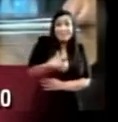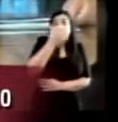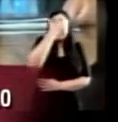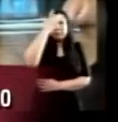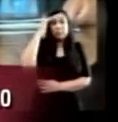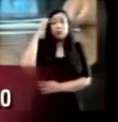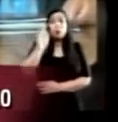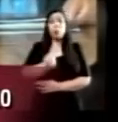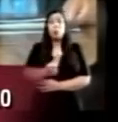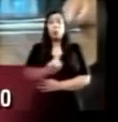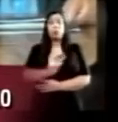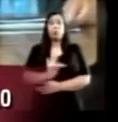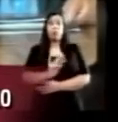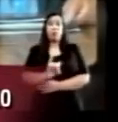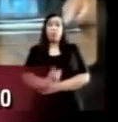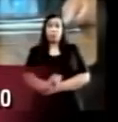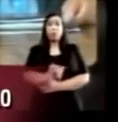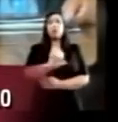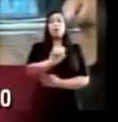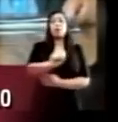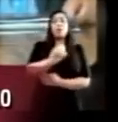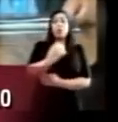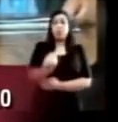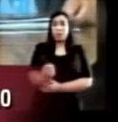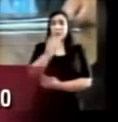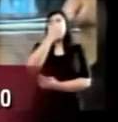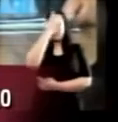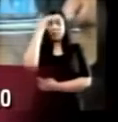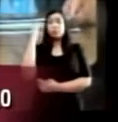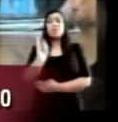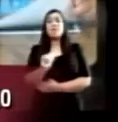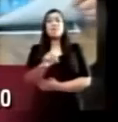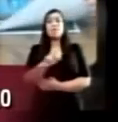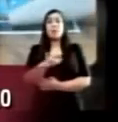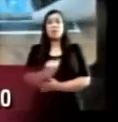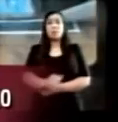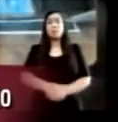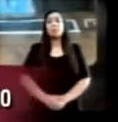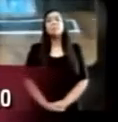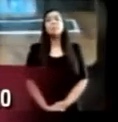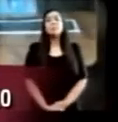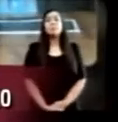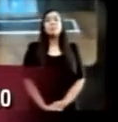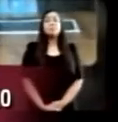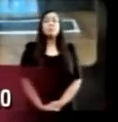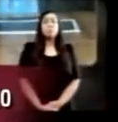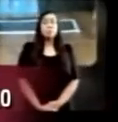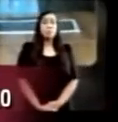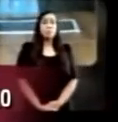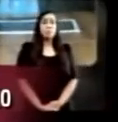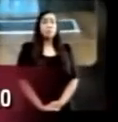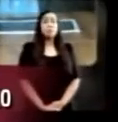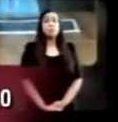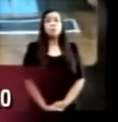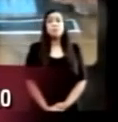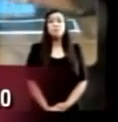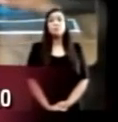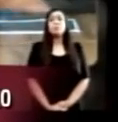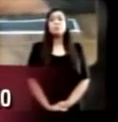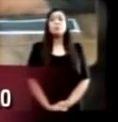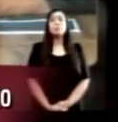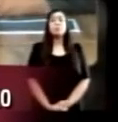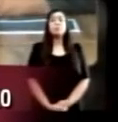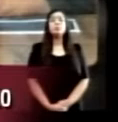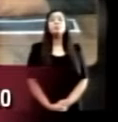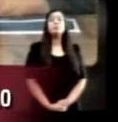UTIs e 80 em enfermaria. Bom, taxa de